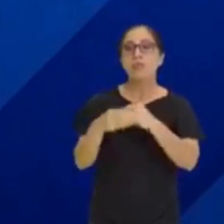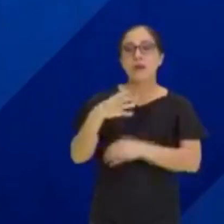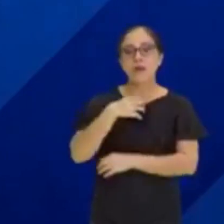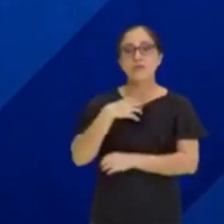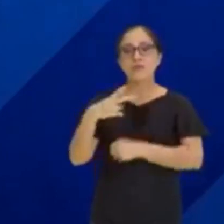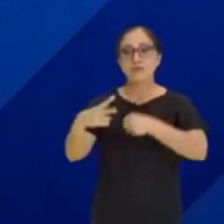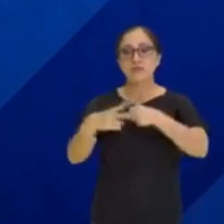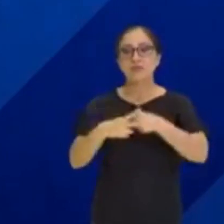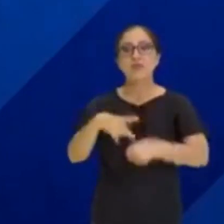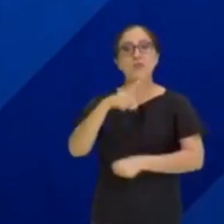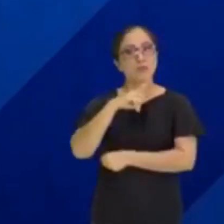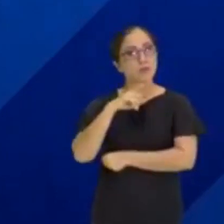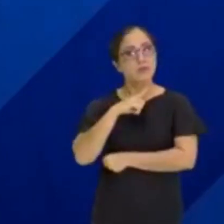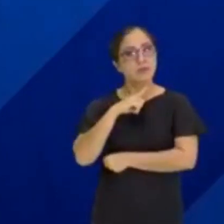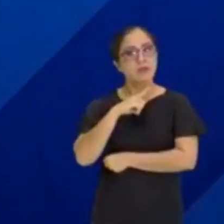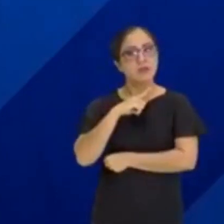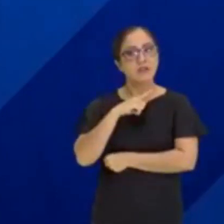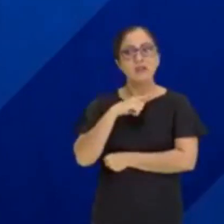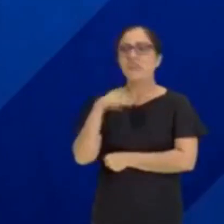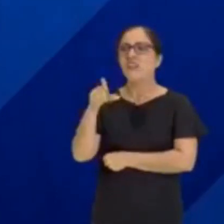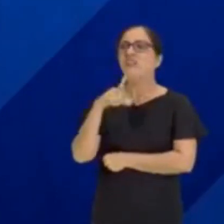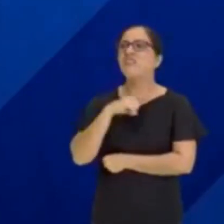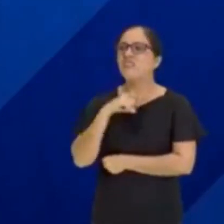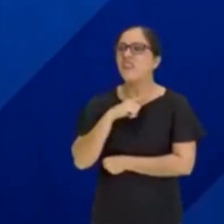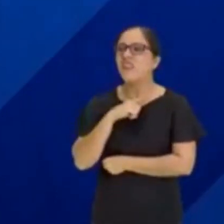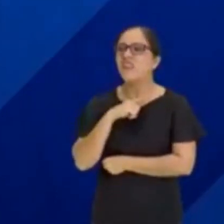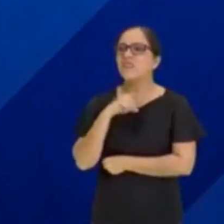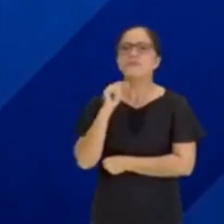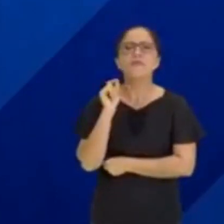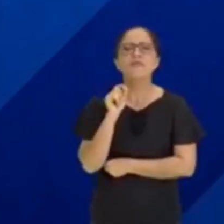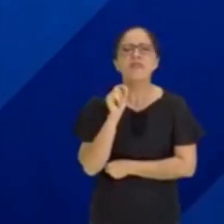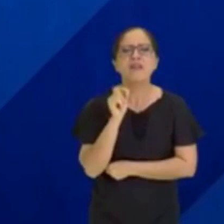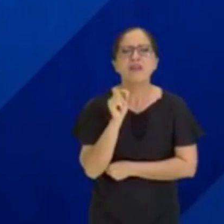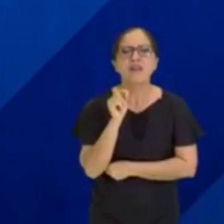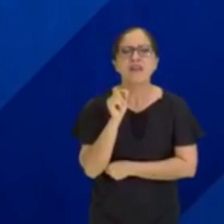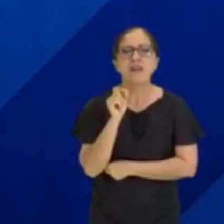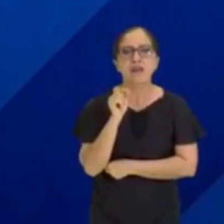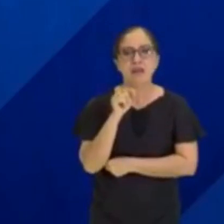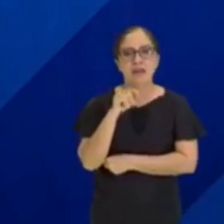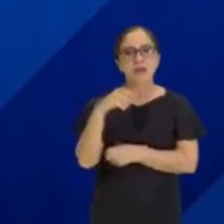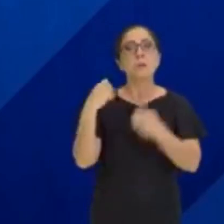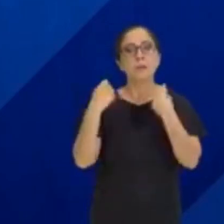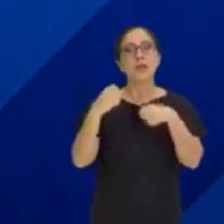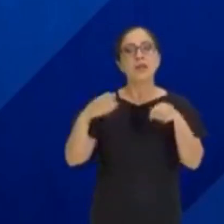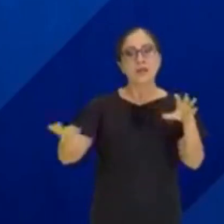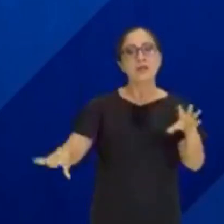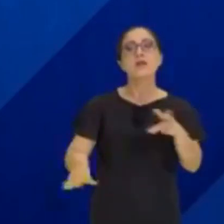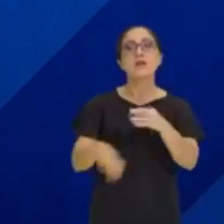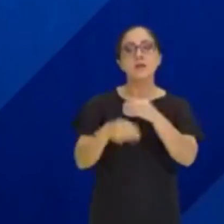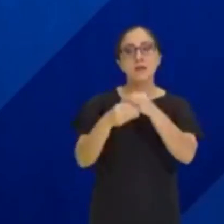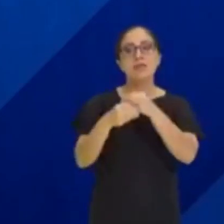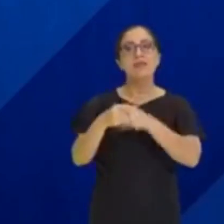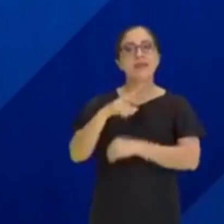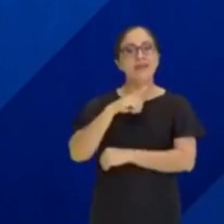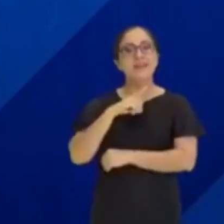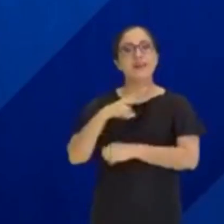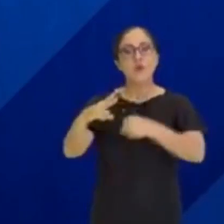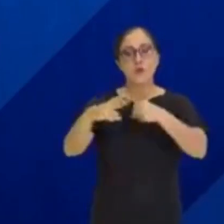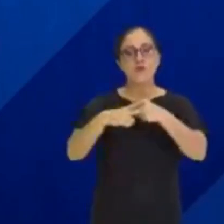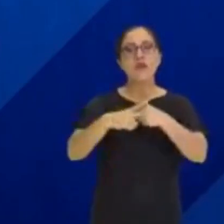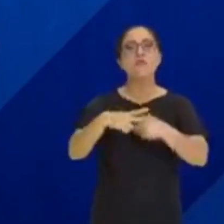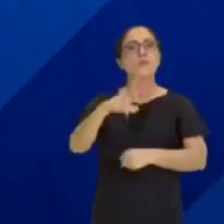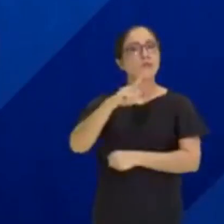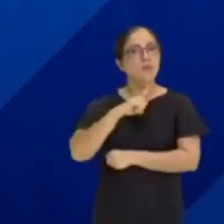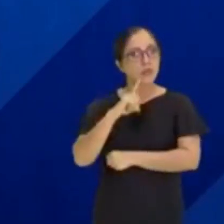do verbo para que você compreenda perfeitamente o que eu tive. No caso do exemplo, eu tive o